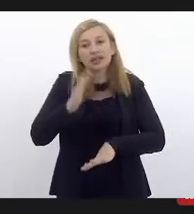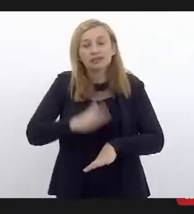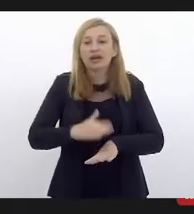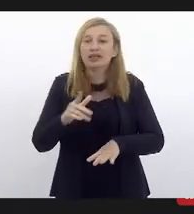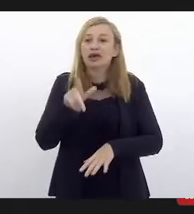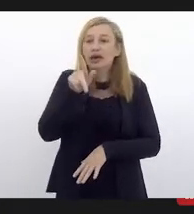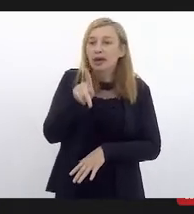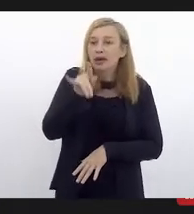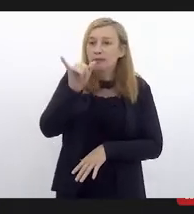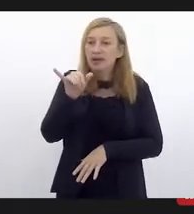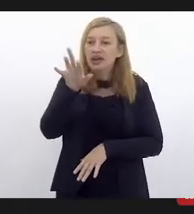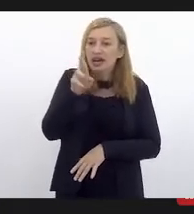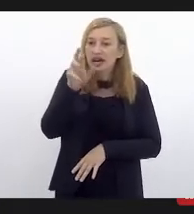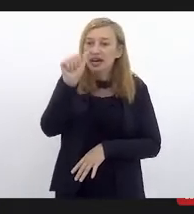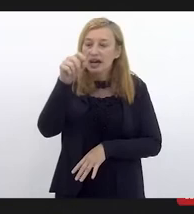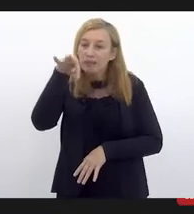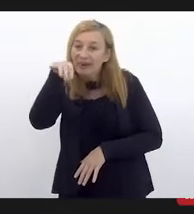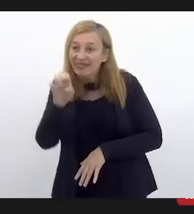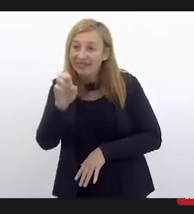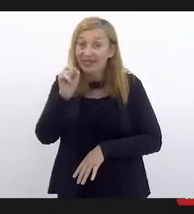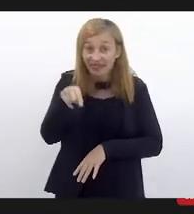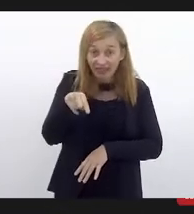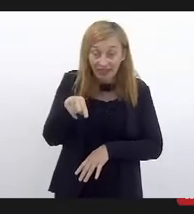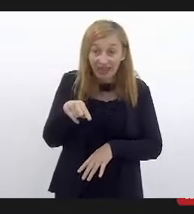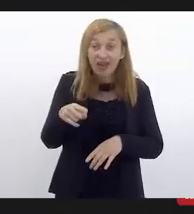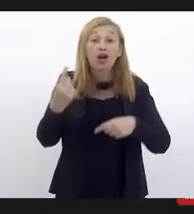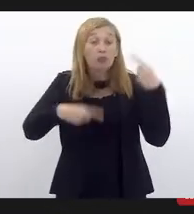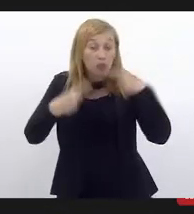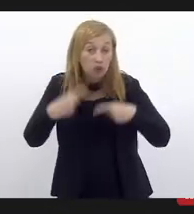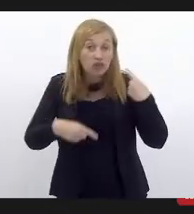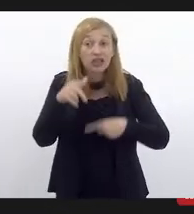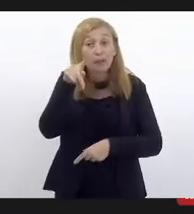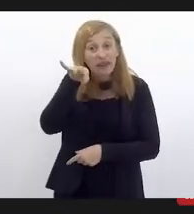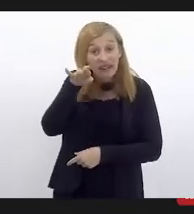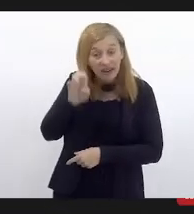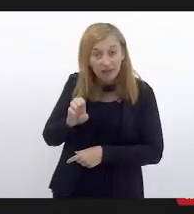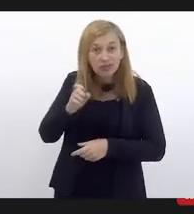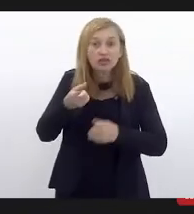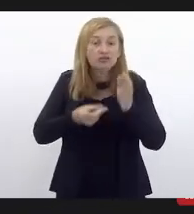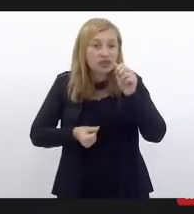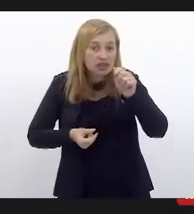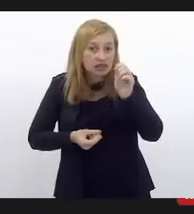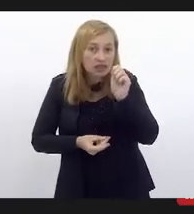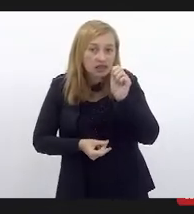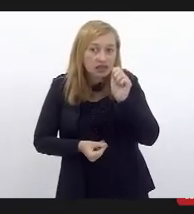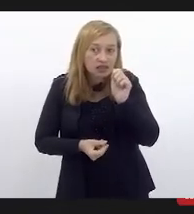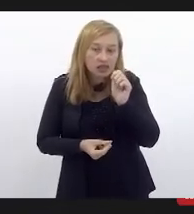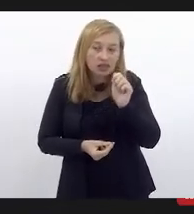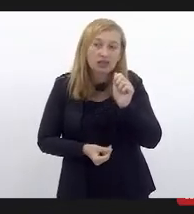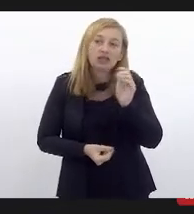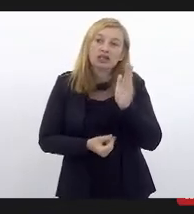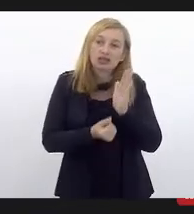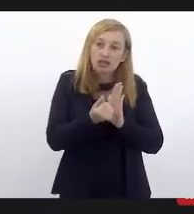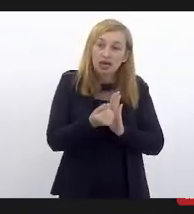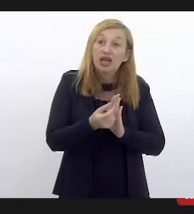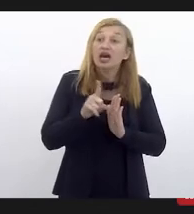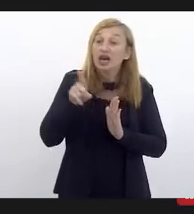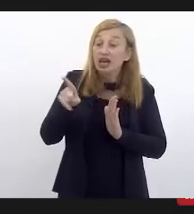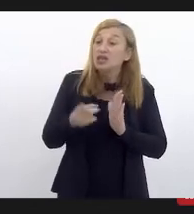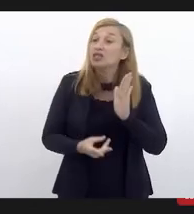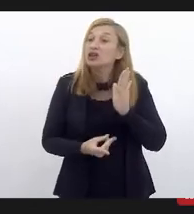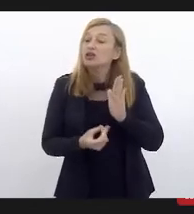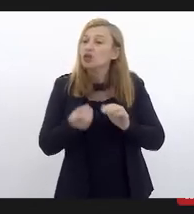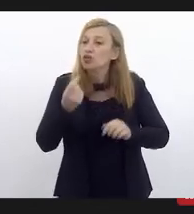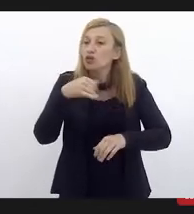pirâmide, não é isso? É a política da pirâmide financeira. Então, este fundo, como todos os outros fundos que